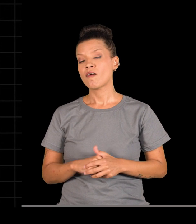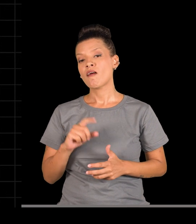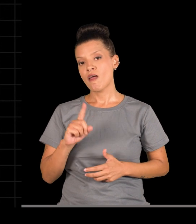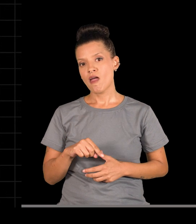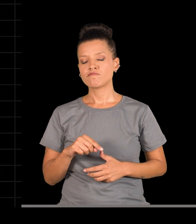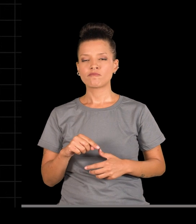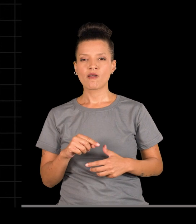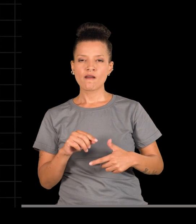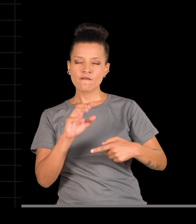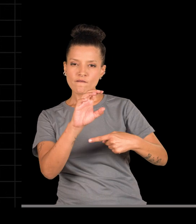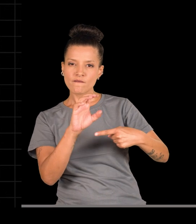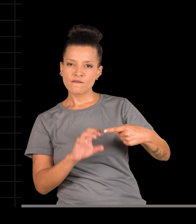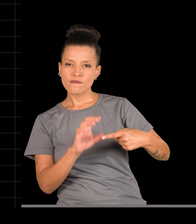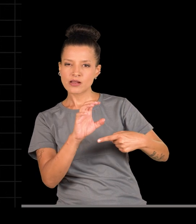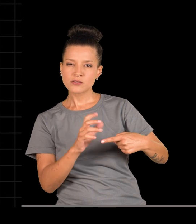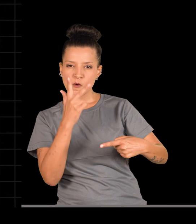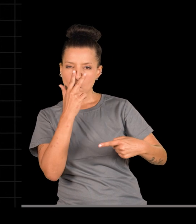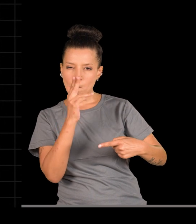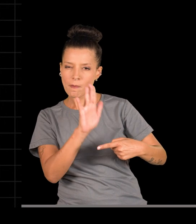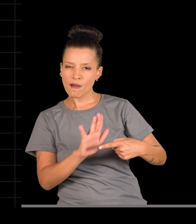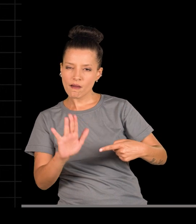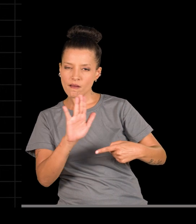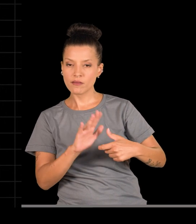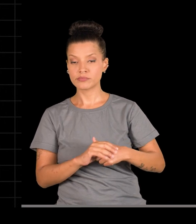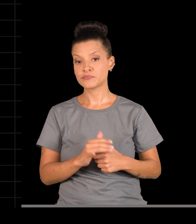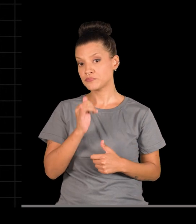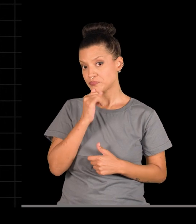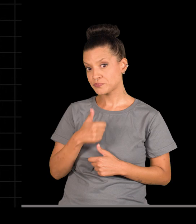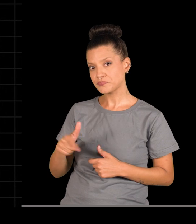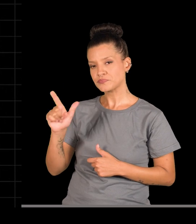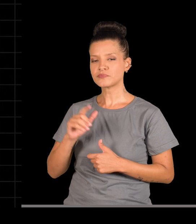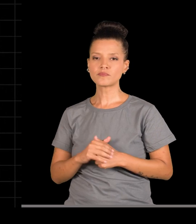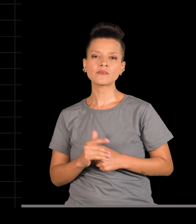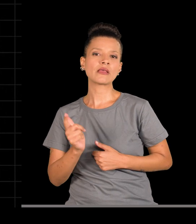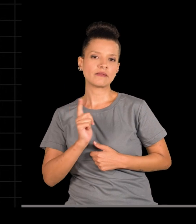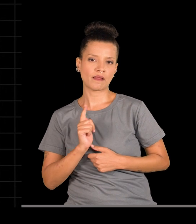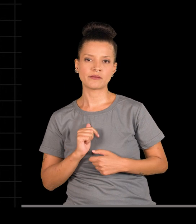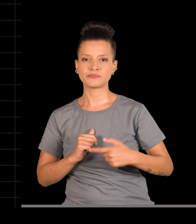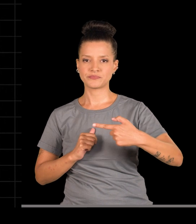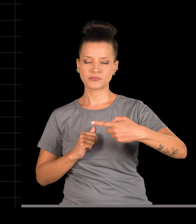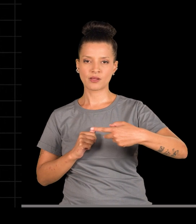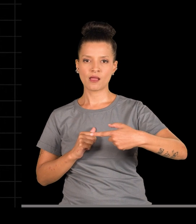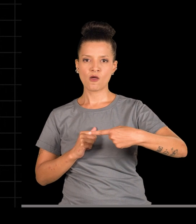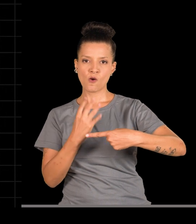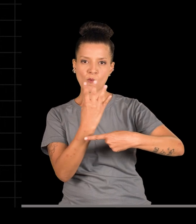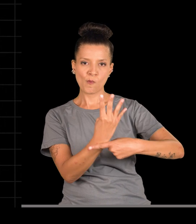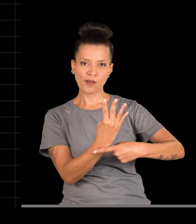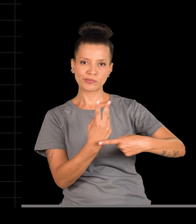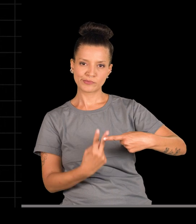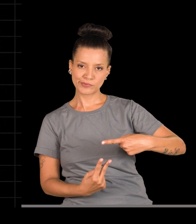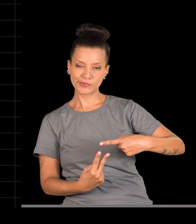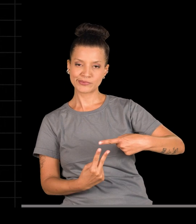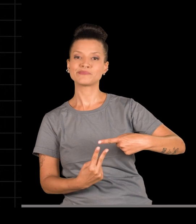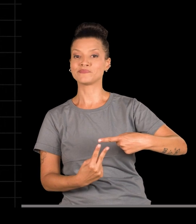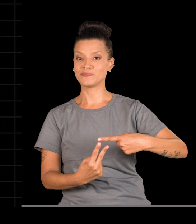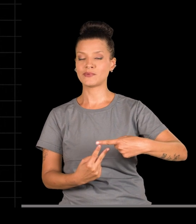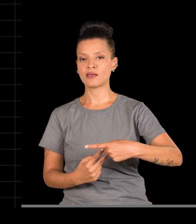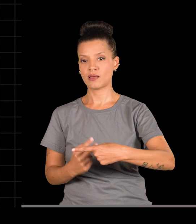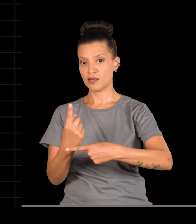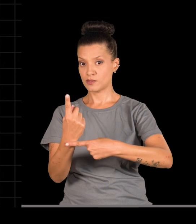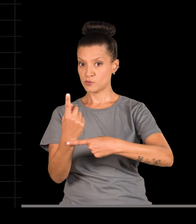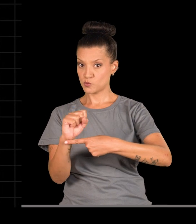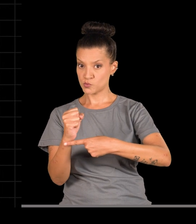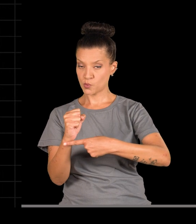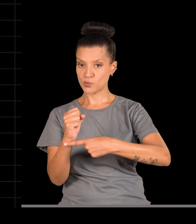certo? E aí nós temos exatamente as frações aparentes. Quer outros exemplos de fração aparente? Por exemplo, aqui, ó, posso pegar 4 sobre 2,